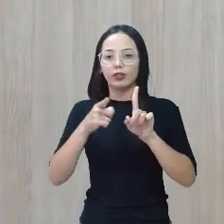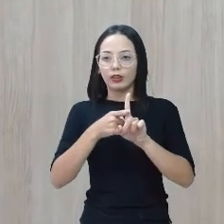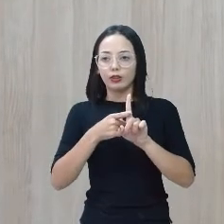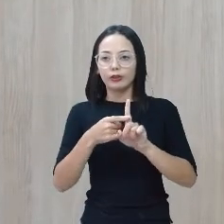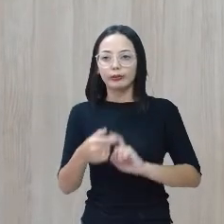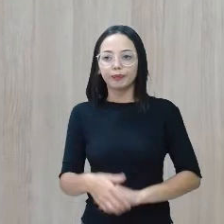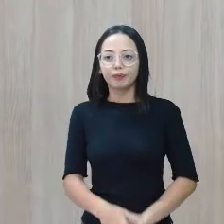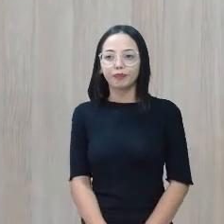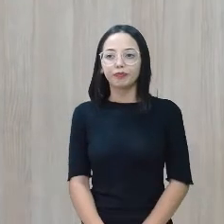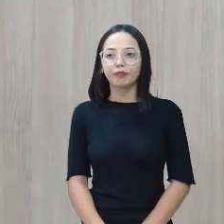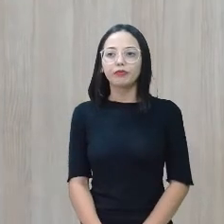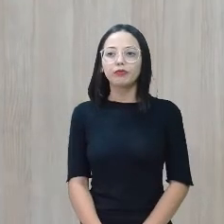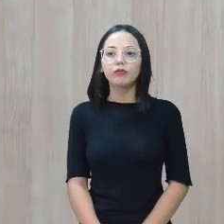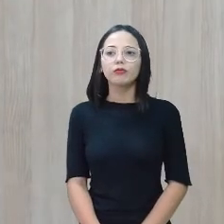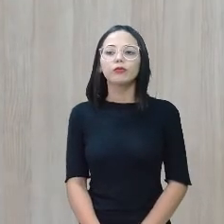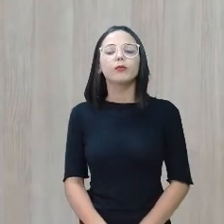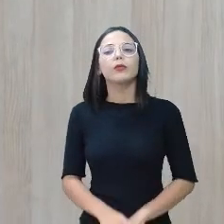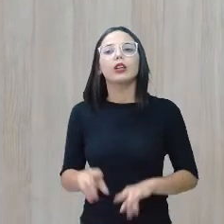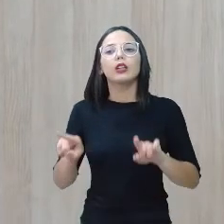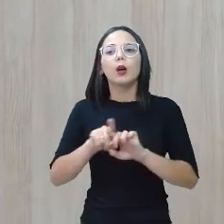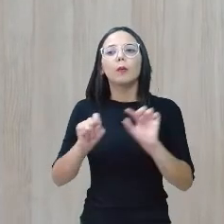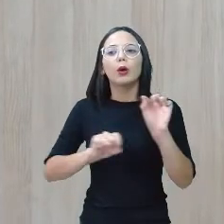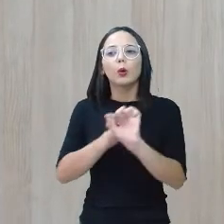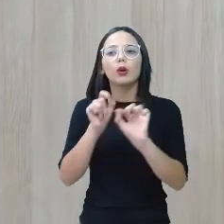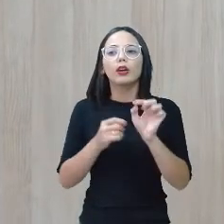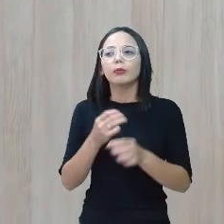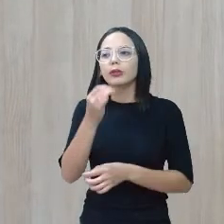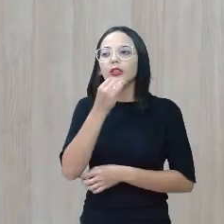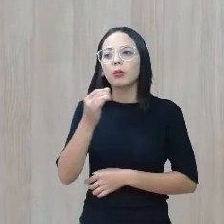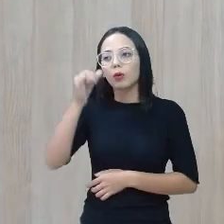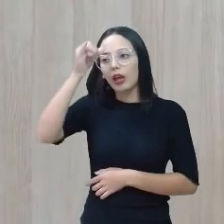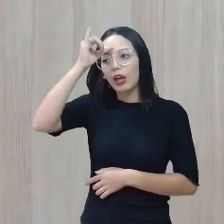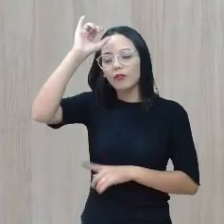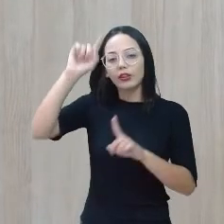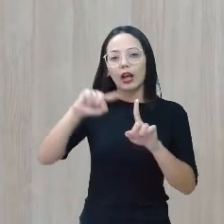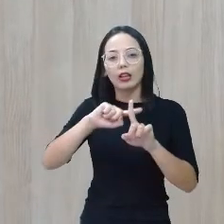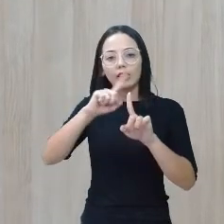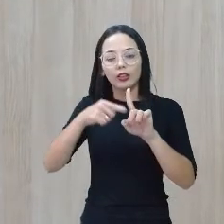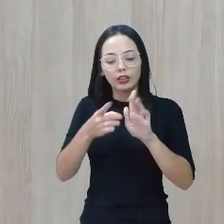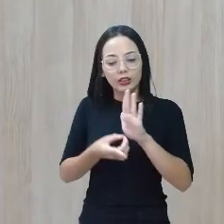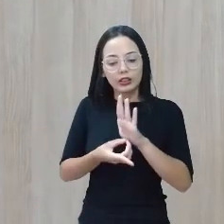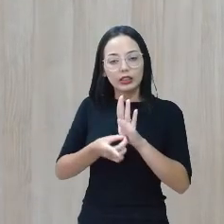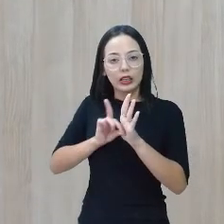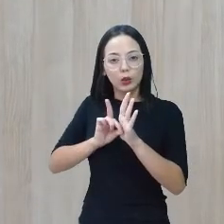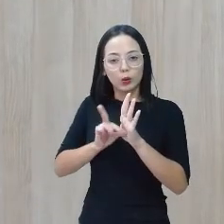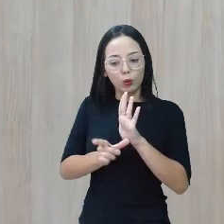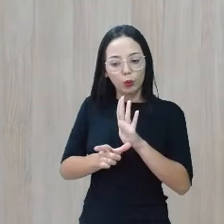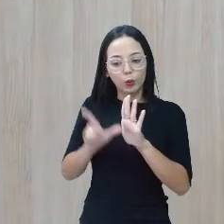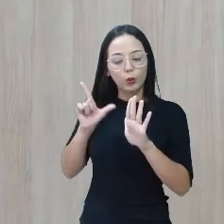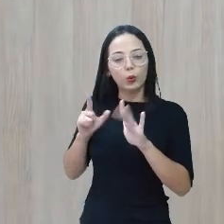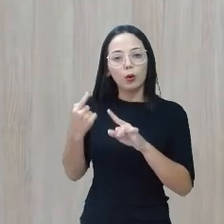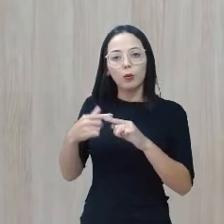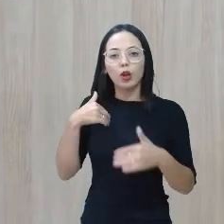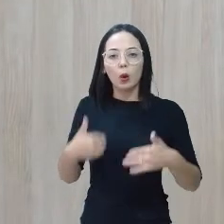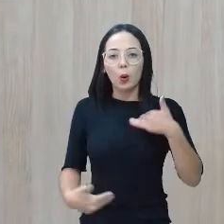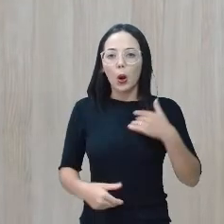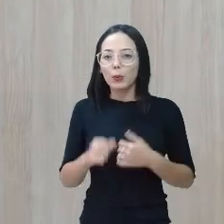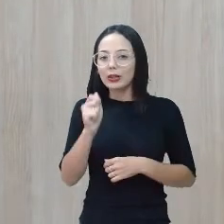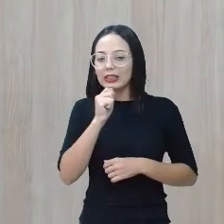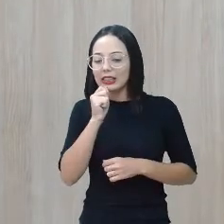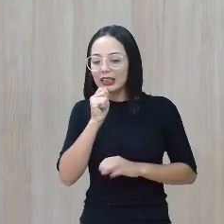gravidez. Principalmente para evitar também a gravidez precoce, né? Principalmente quando o corpo da mulher não